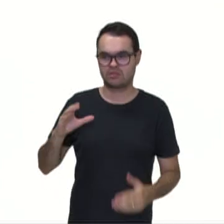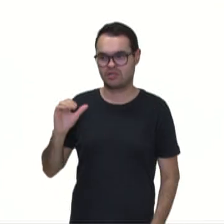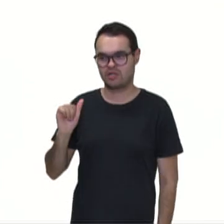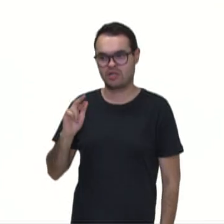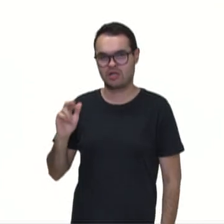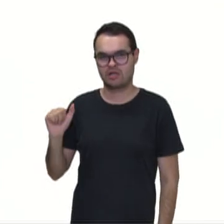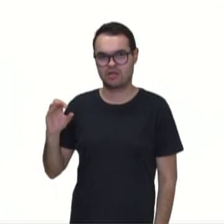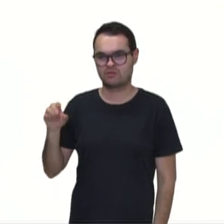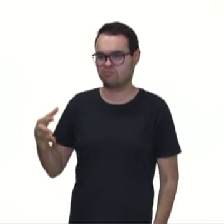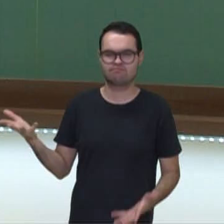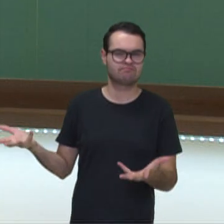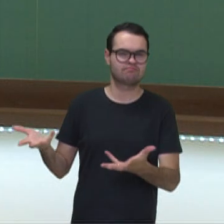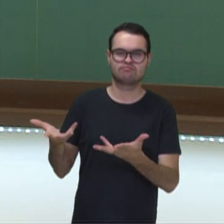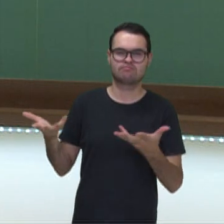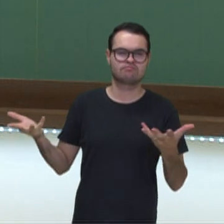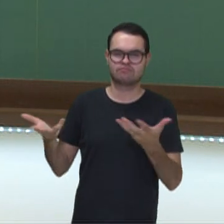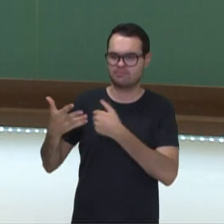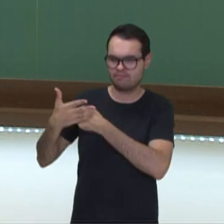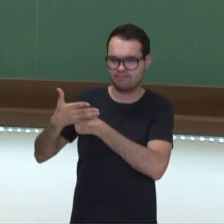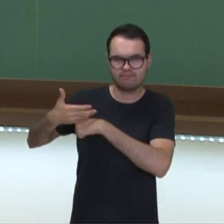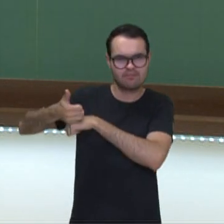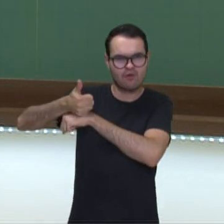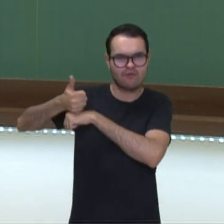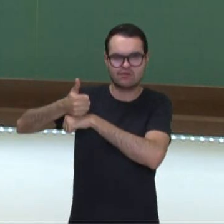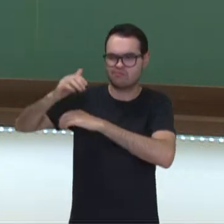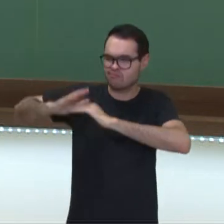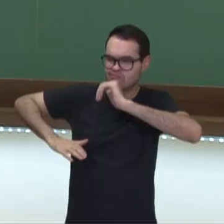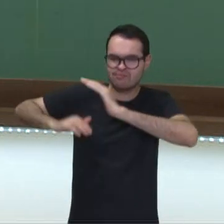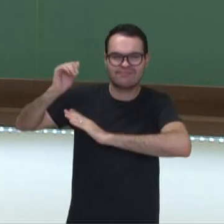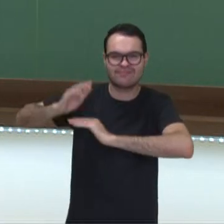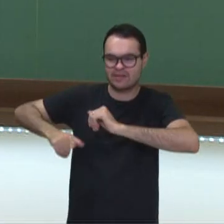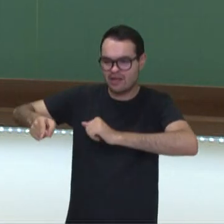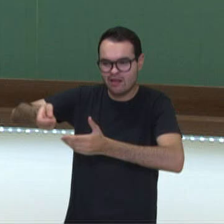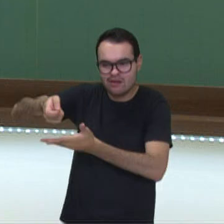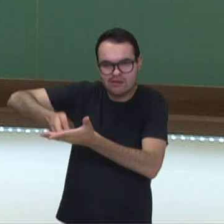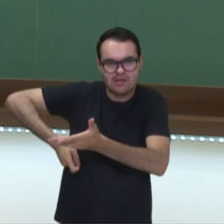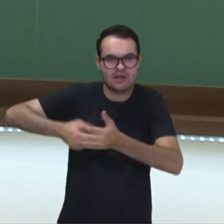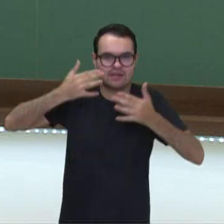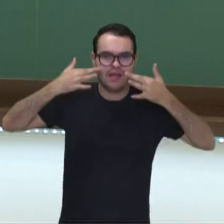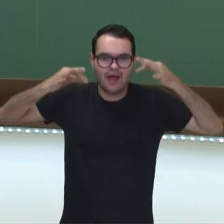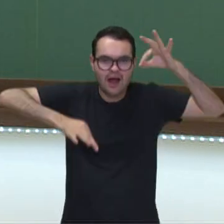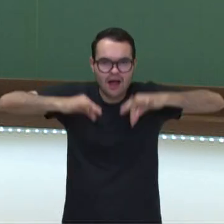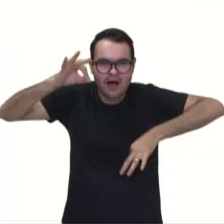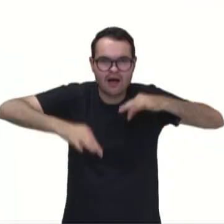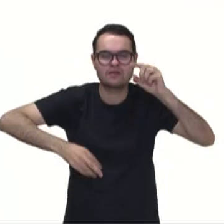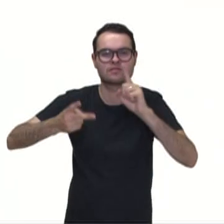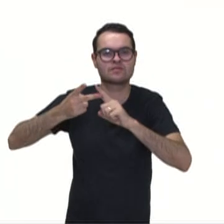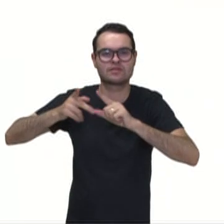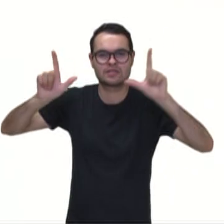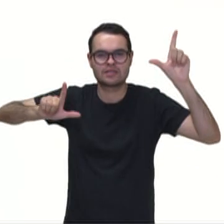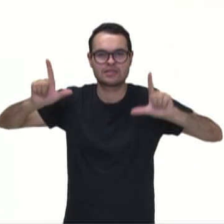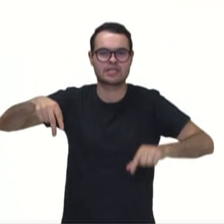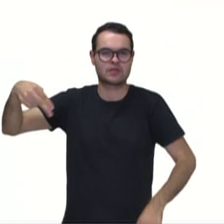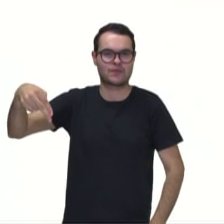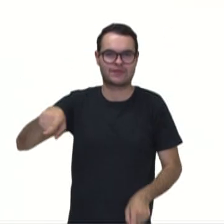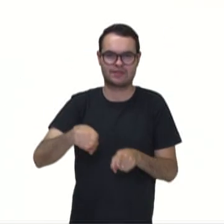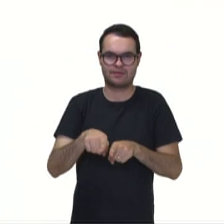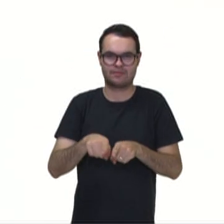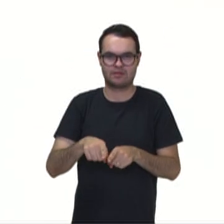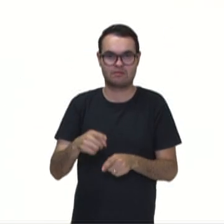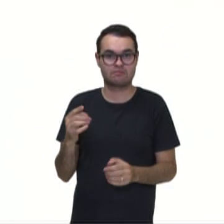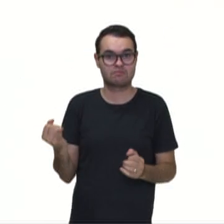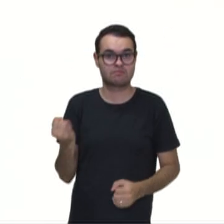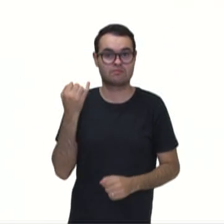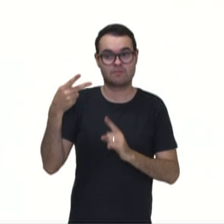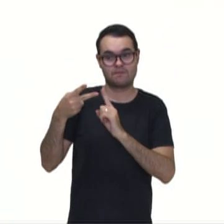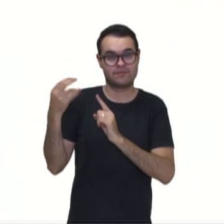excelente cronista, um excelente escritor de teatro e de telenovelas. Entendemos a importância dos modos